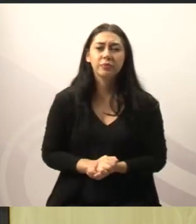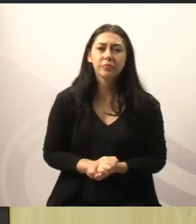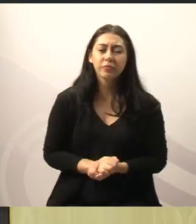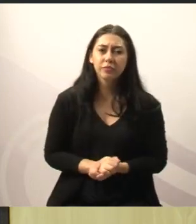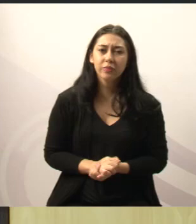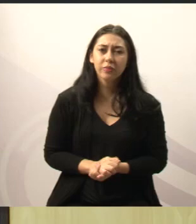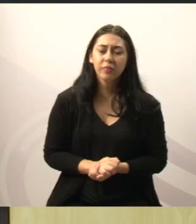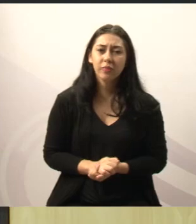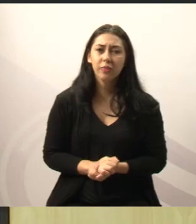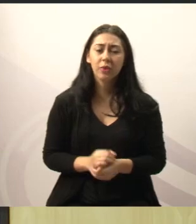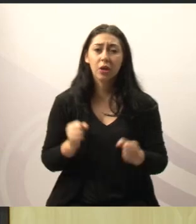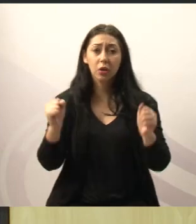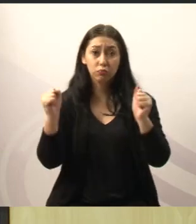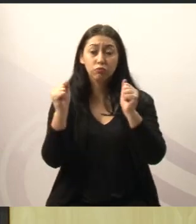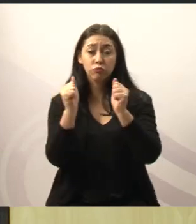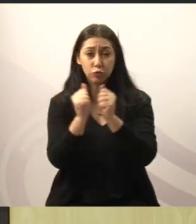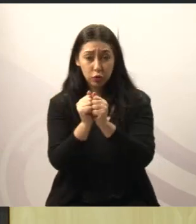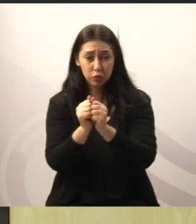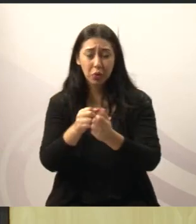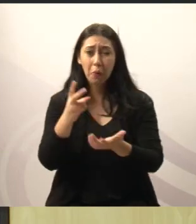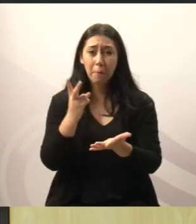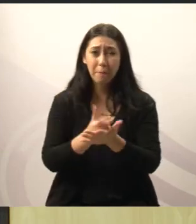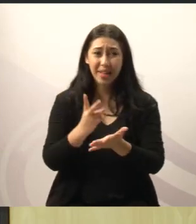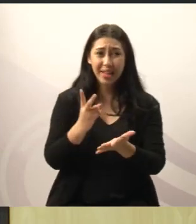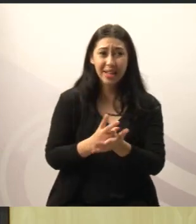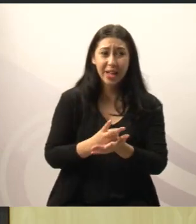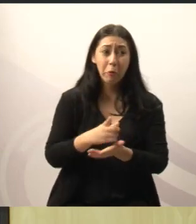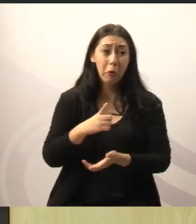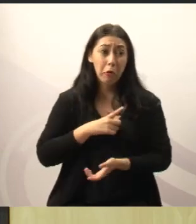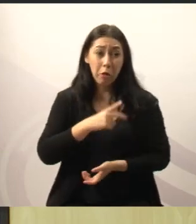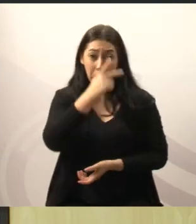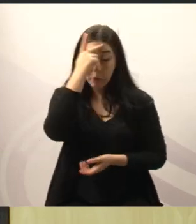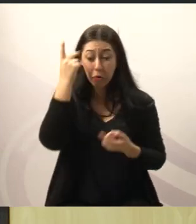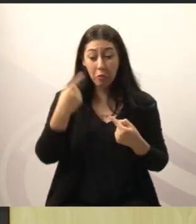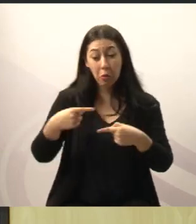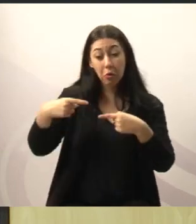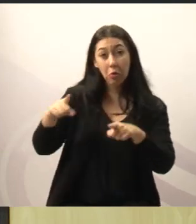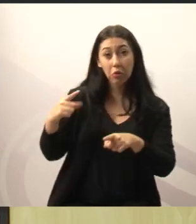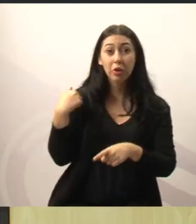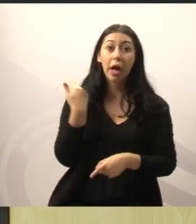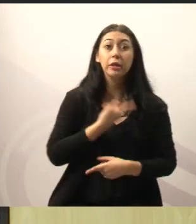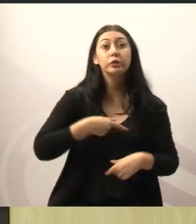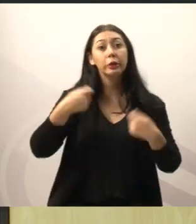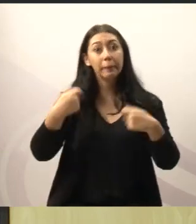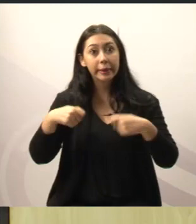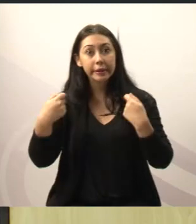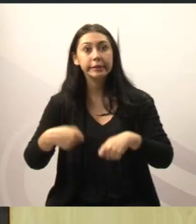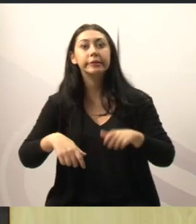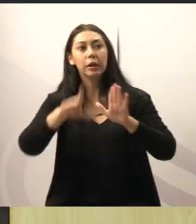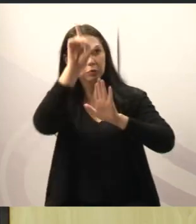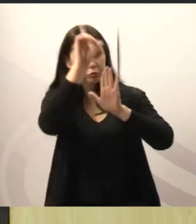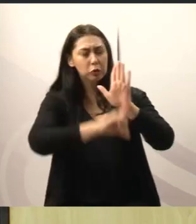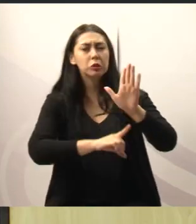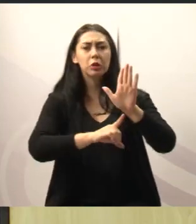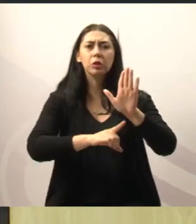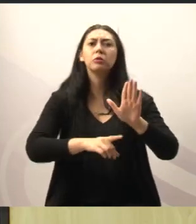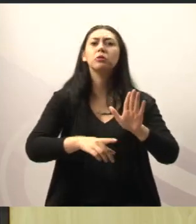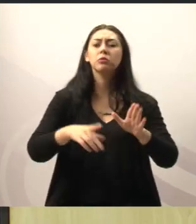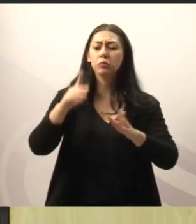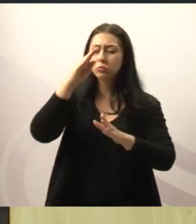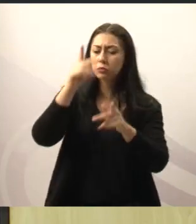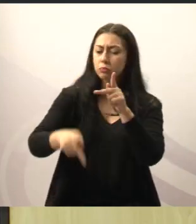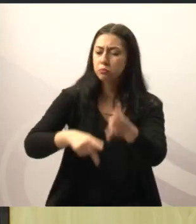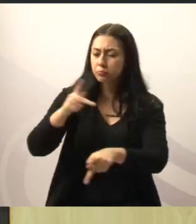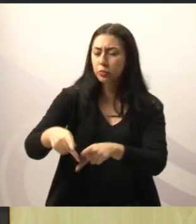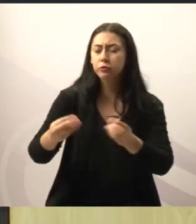de composição, mesmo diante de resistência, preconizar os direitos e as necessidades do povo. Isso requer